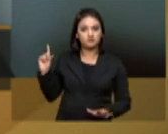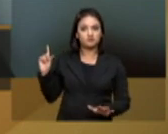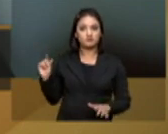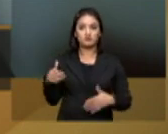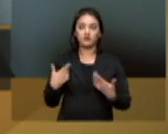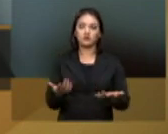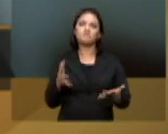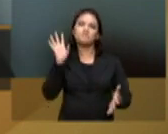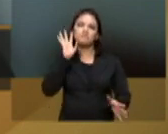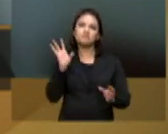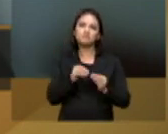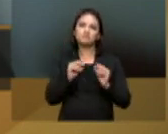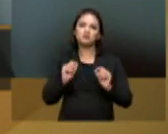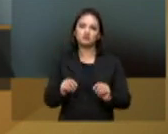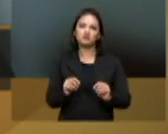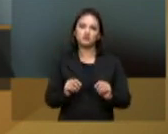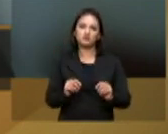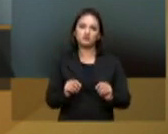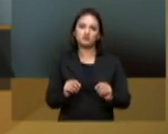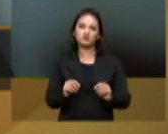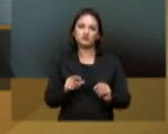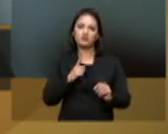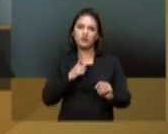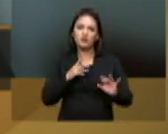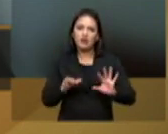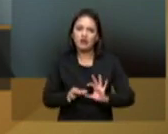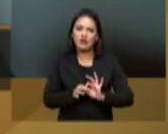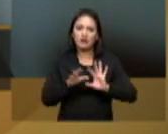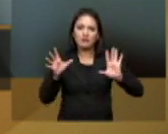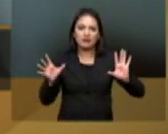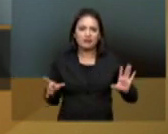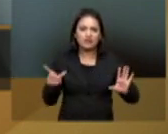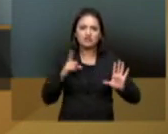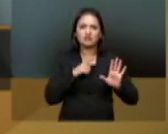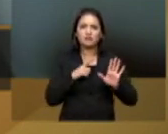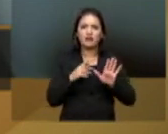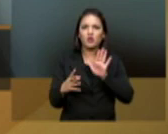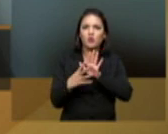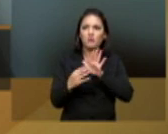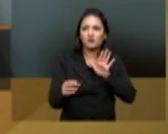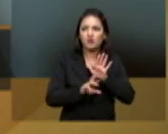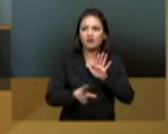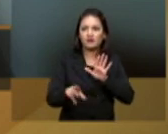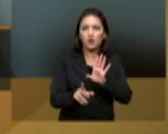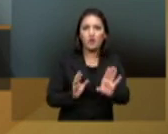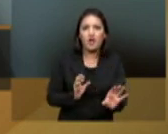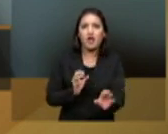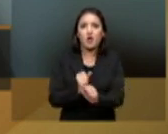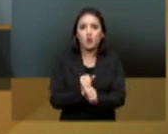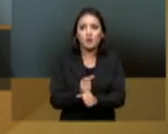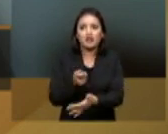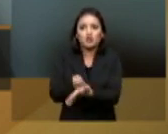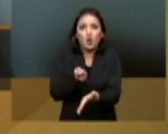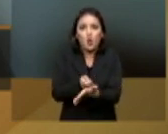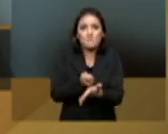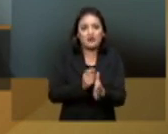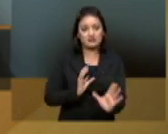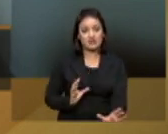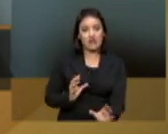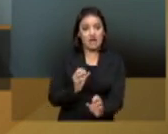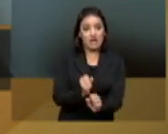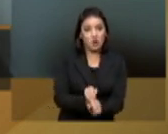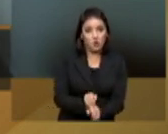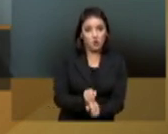conclui-se que o legislador, que tem ampla liberdade para tratar do modelo não cumulativo de cobrança